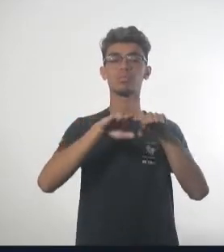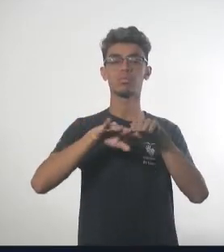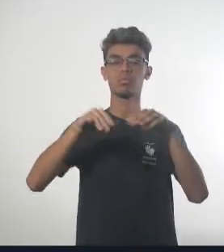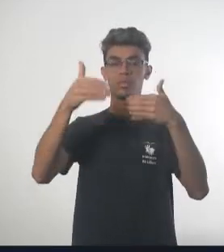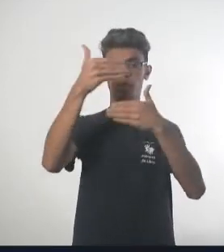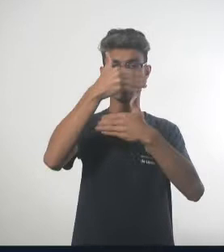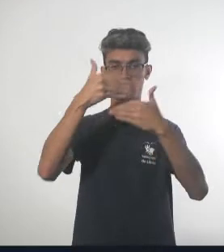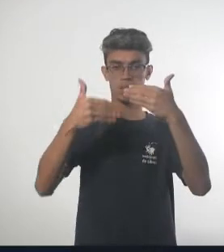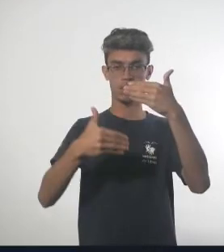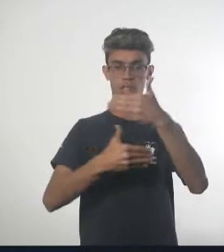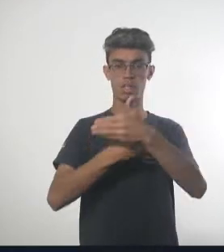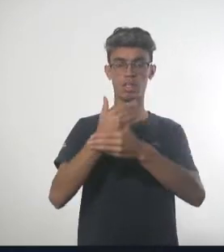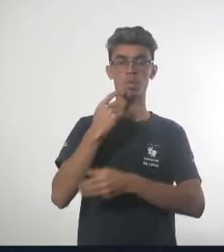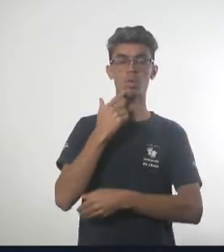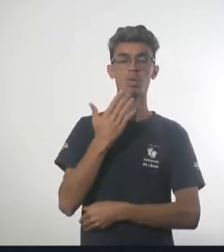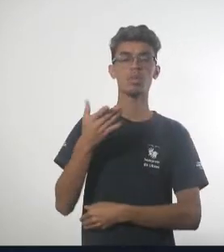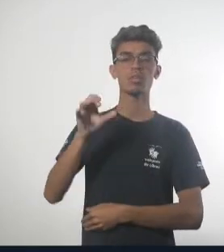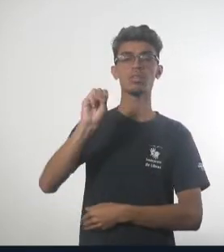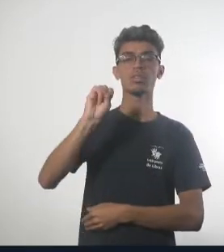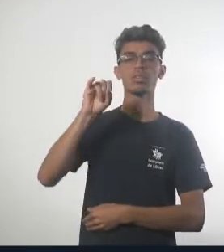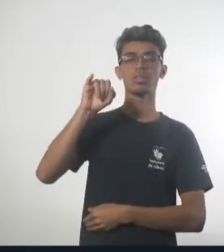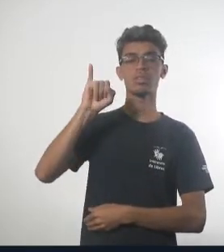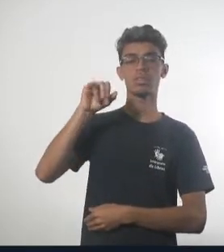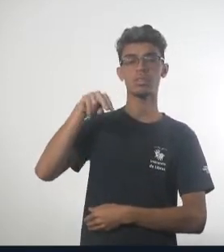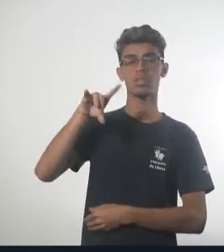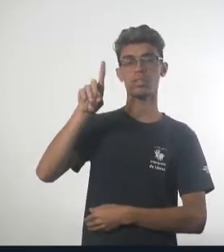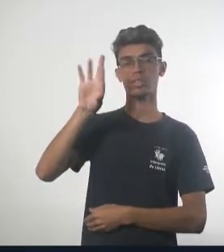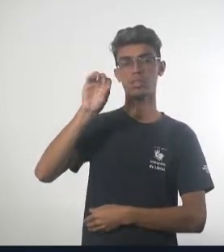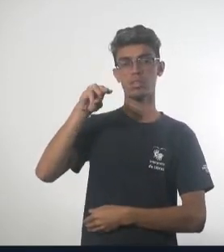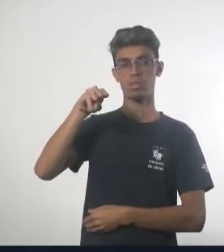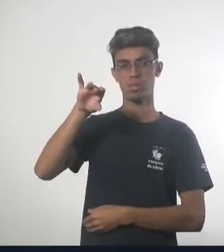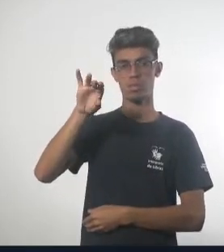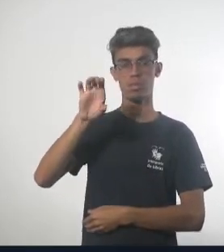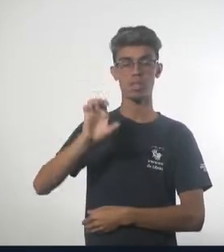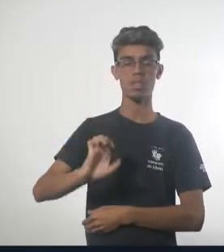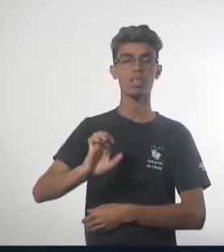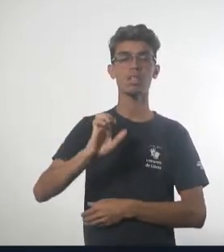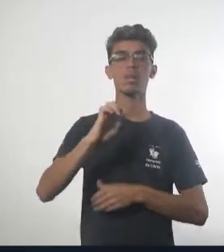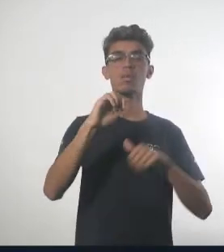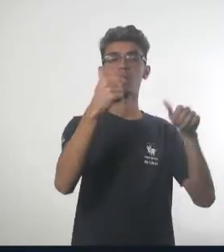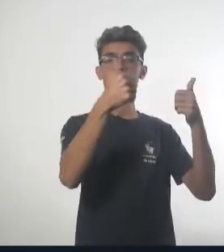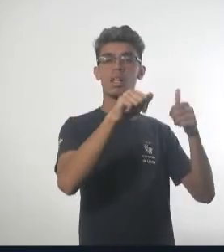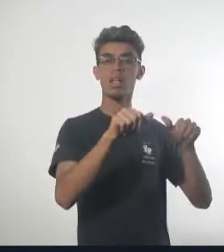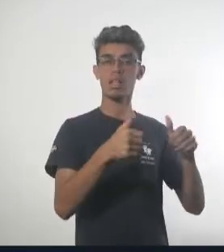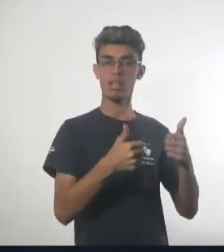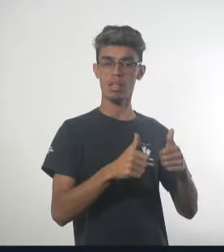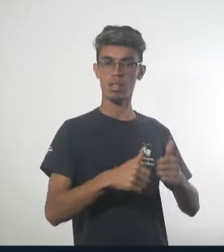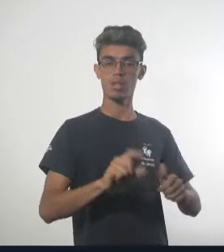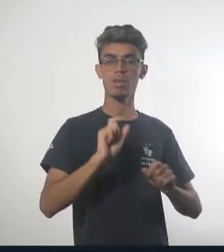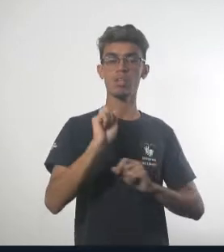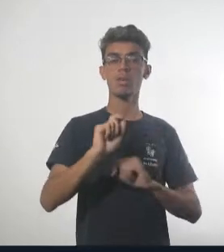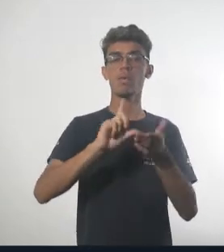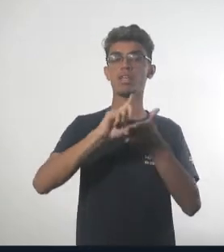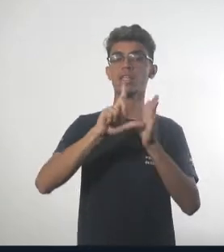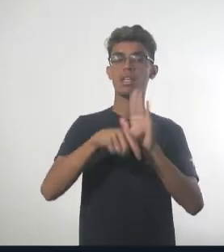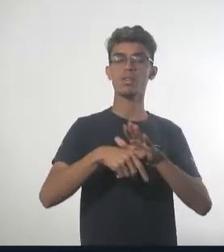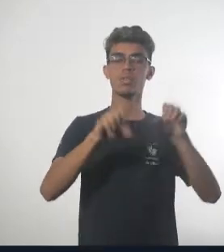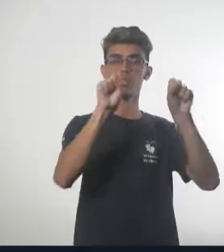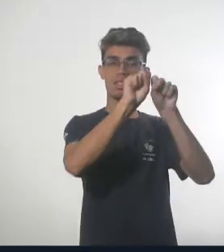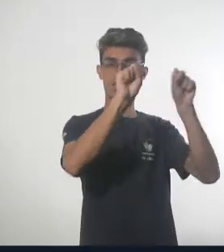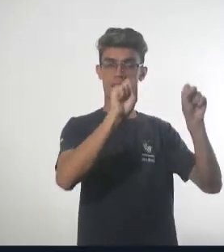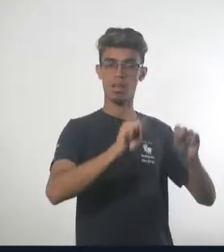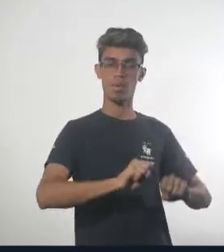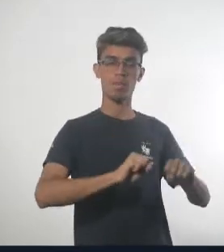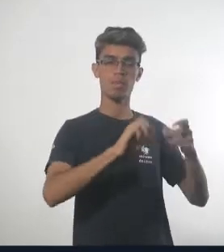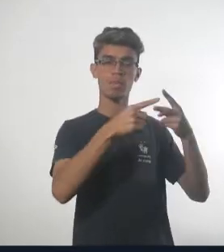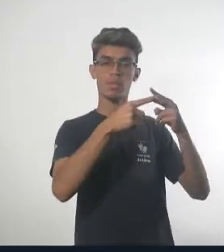o nowcasting para os casos de síndrome gripal, que é uma correção estatística que nós fazemos, né, para corrigir os atrasos do sistema de notificação. E